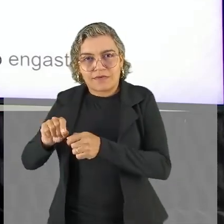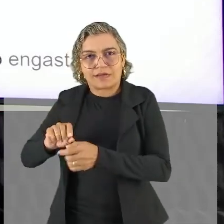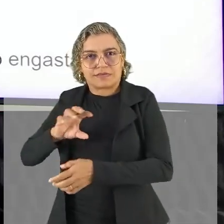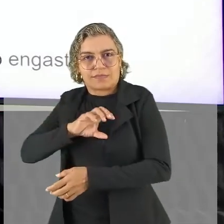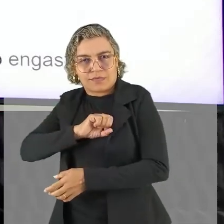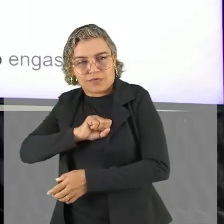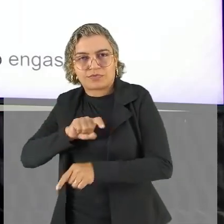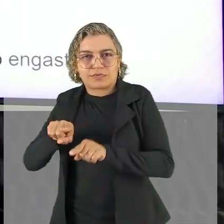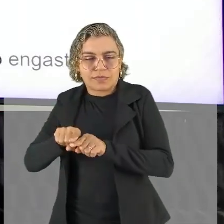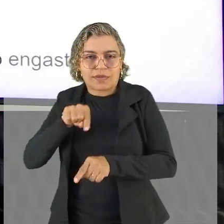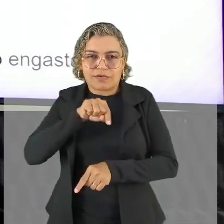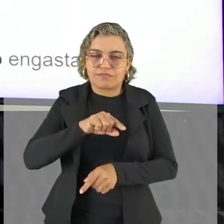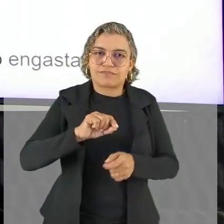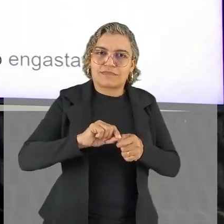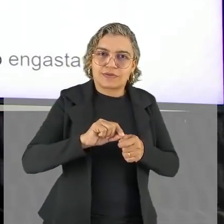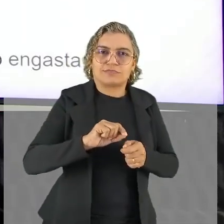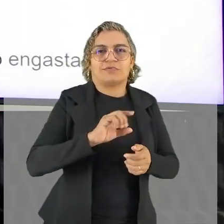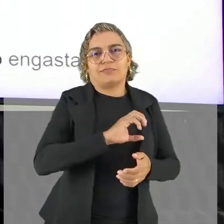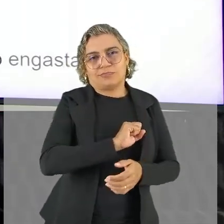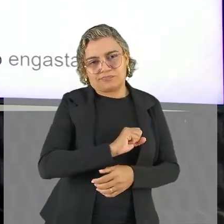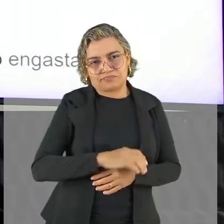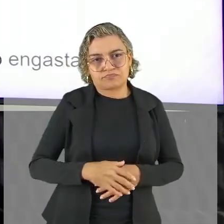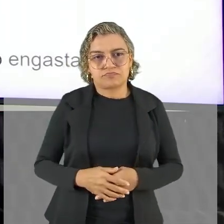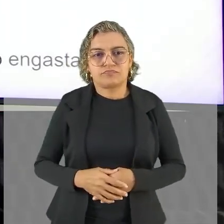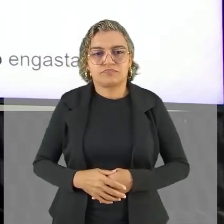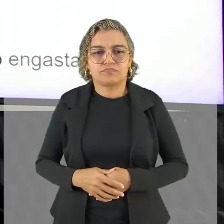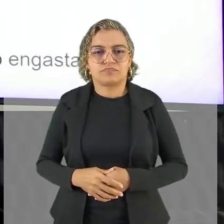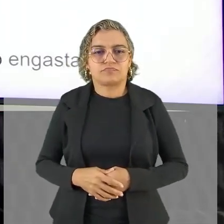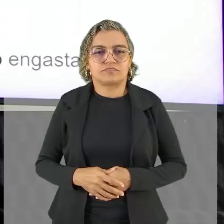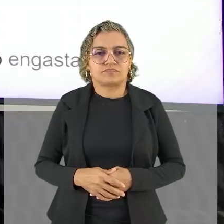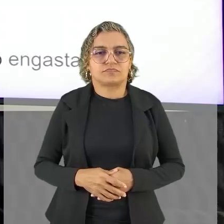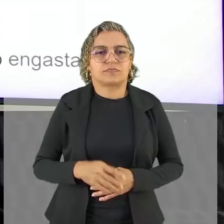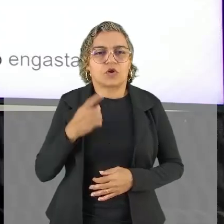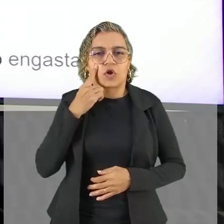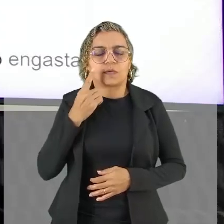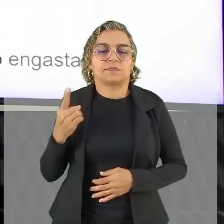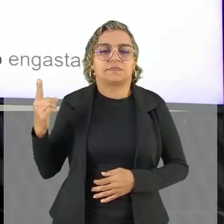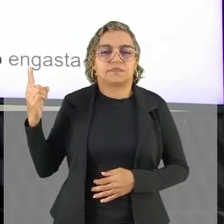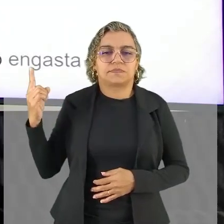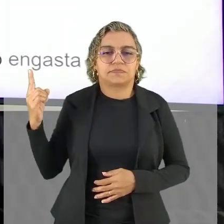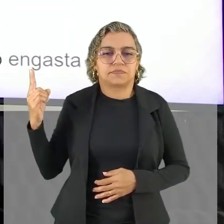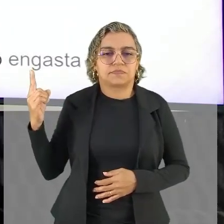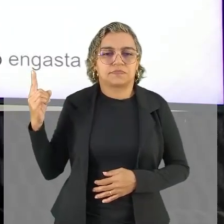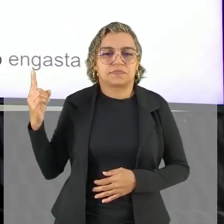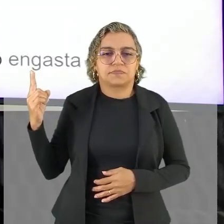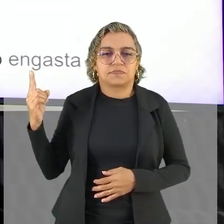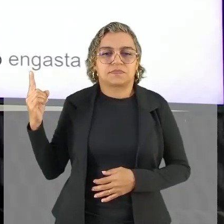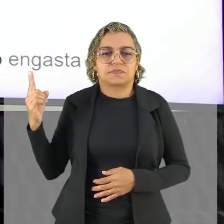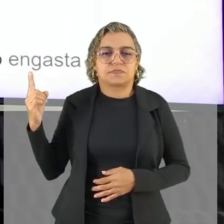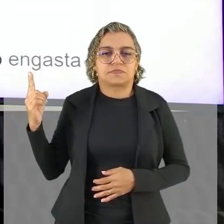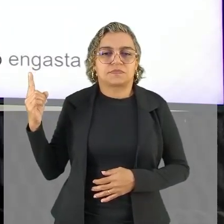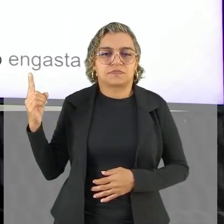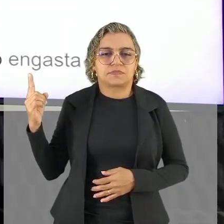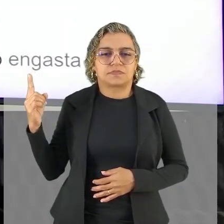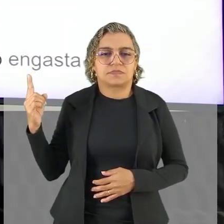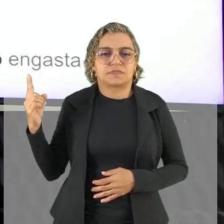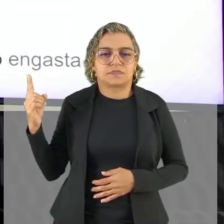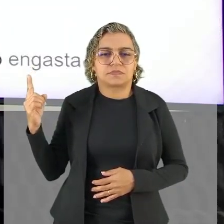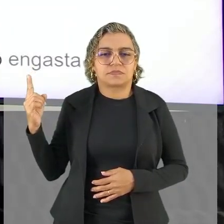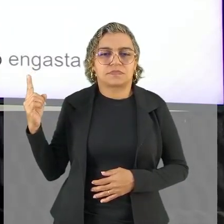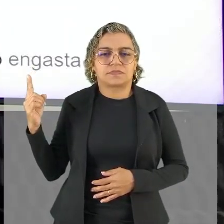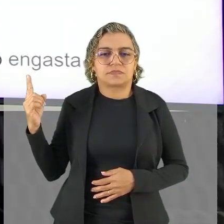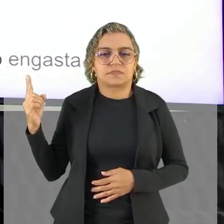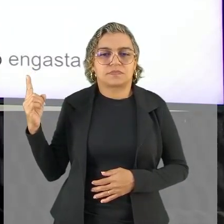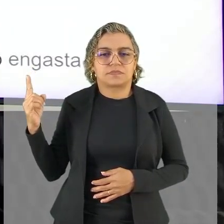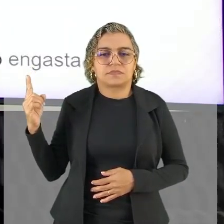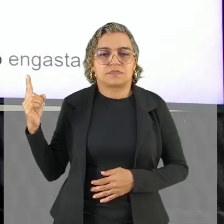que é uma pedra preciosa. Por isso, corre por servir-me. Sobre o papel, a pena,